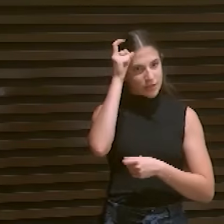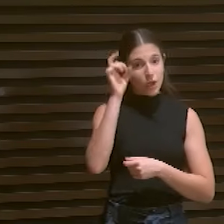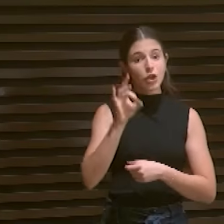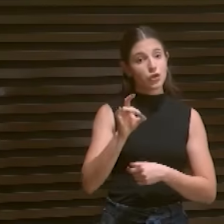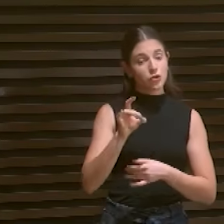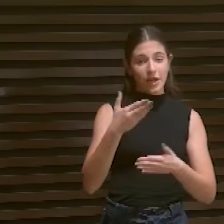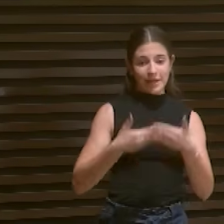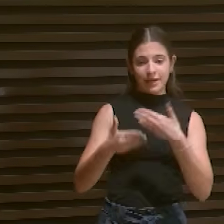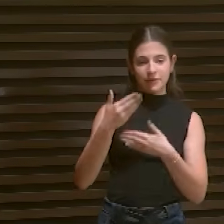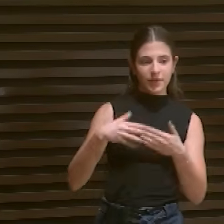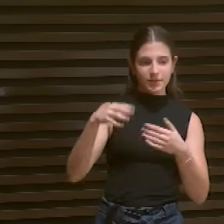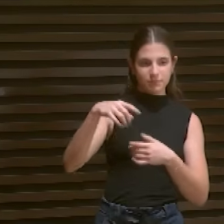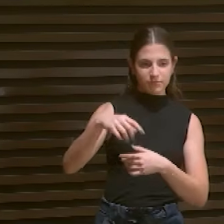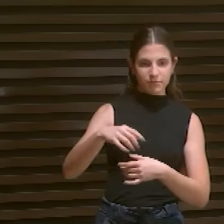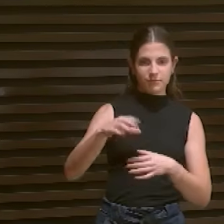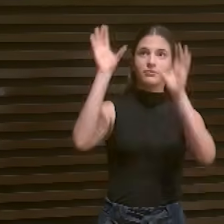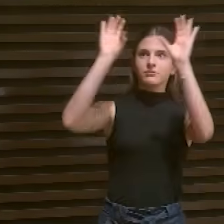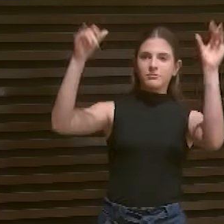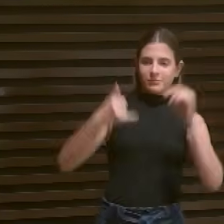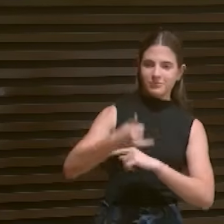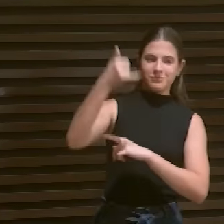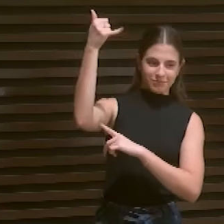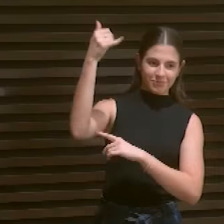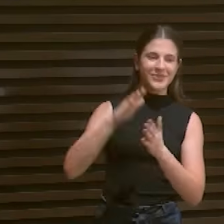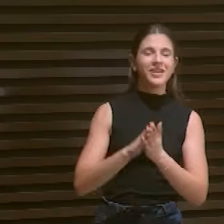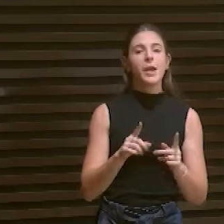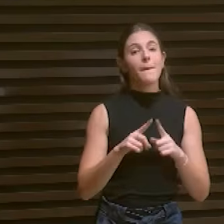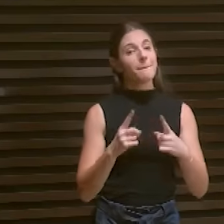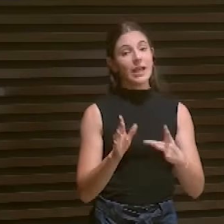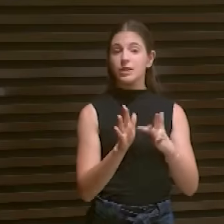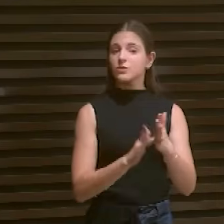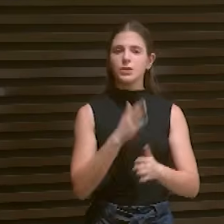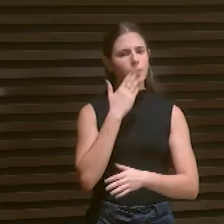Mas nem Jesus pediu para que nós fôssemos retirados daqui.